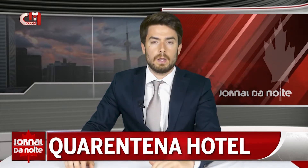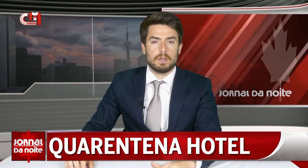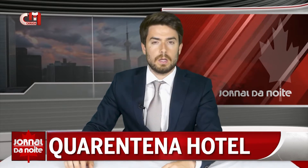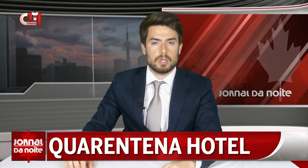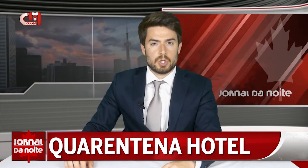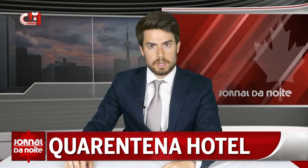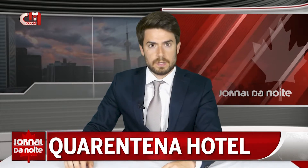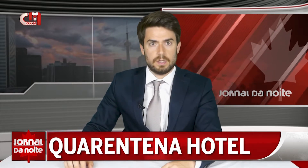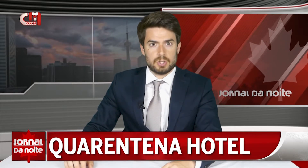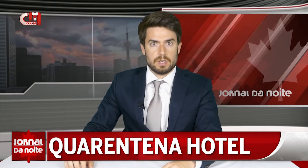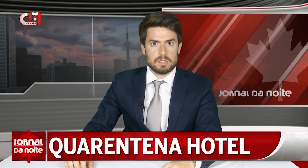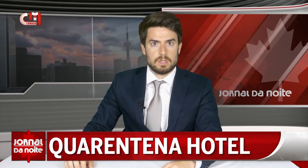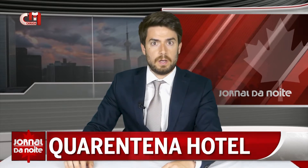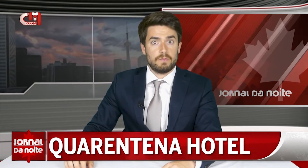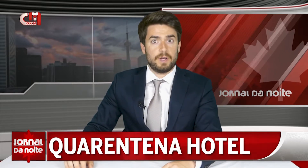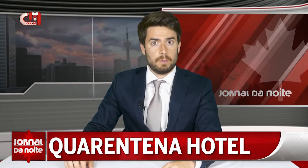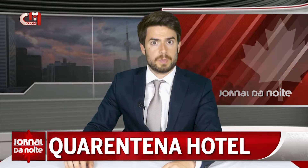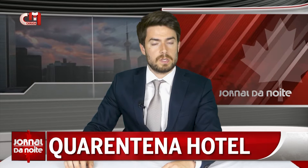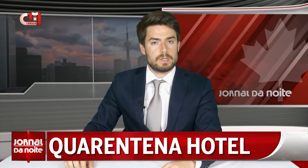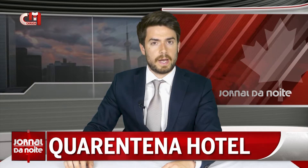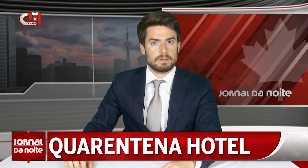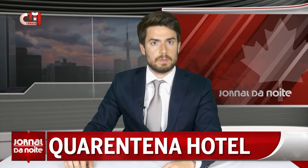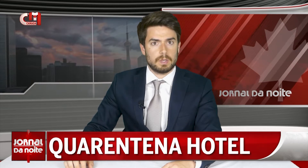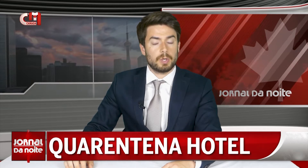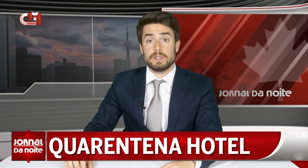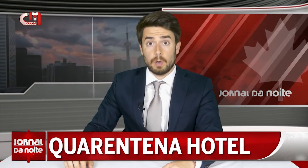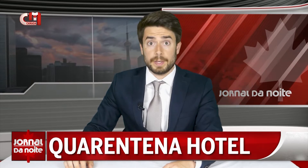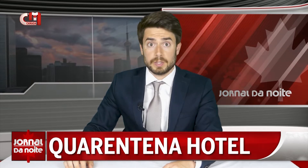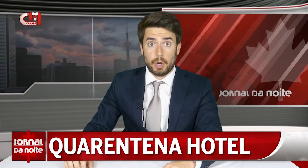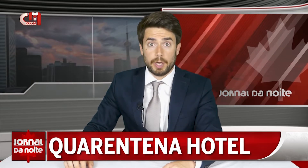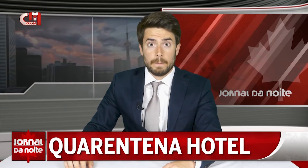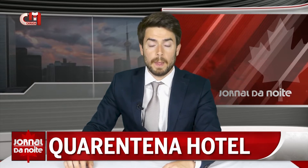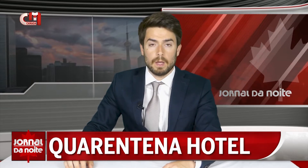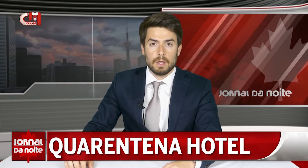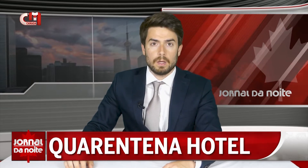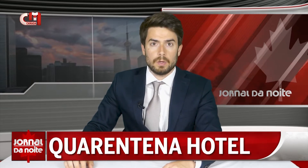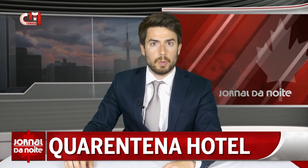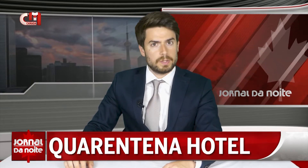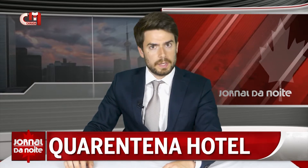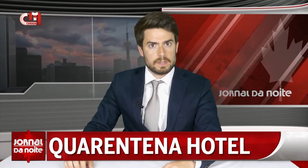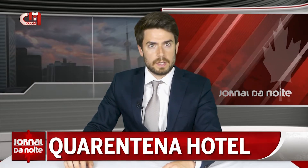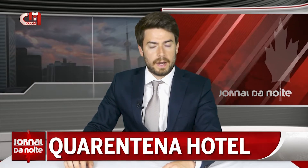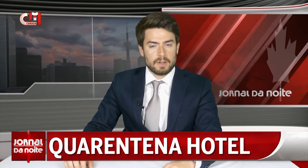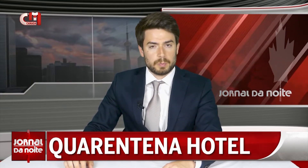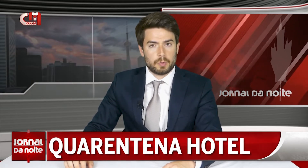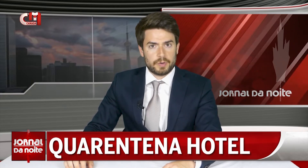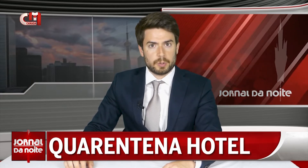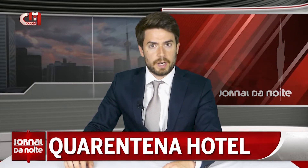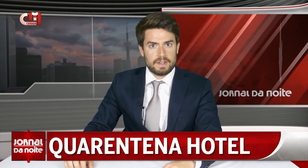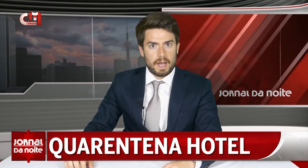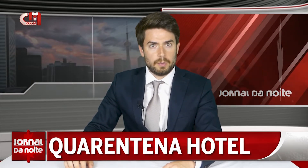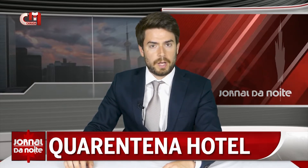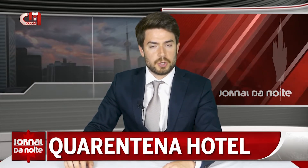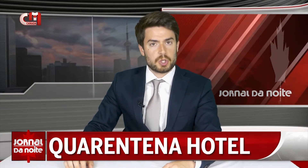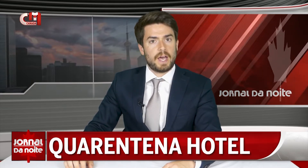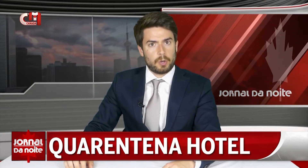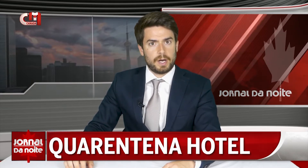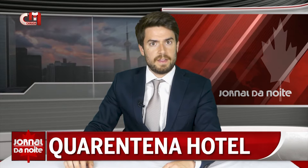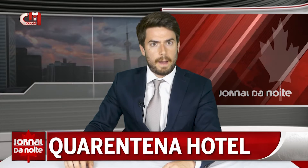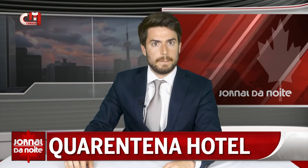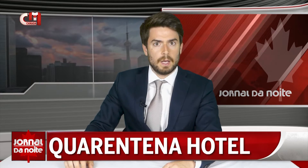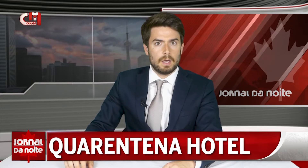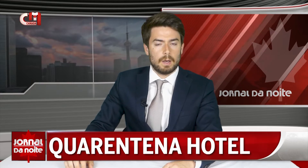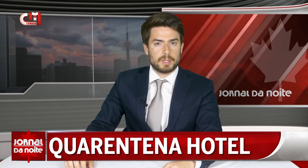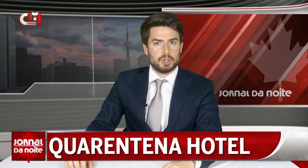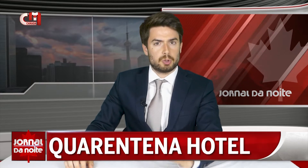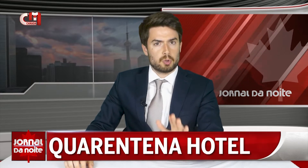uma da Johnson e Johnson não vão precisar da 49 Vitória no hotel designado pelo governo canadiano não é